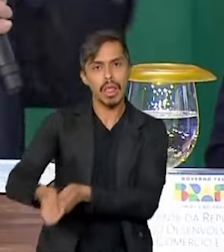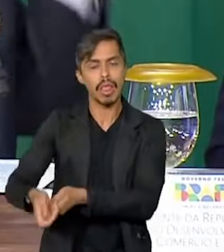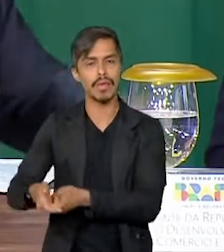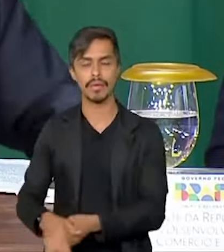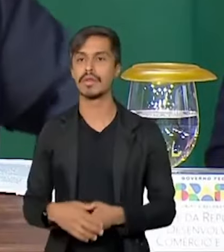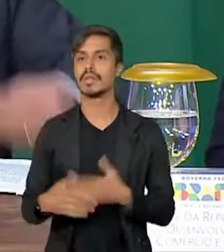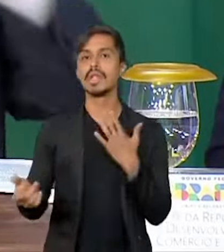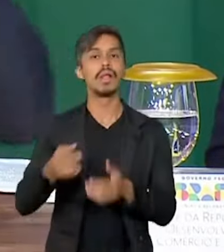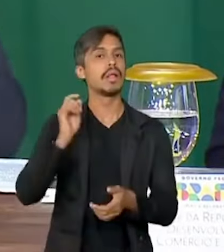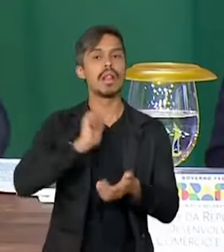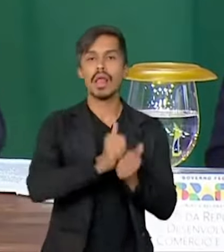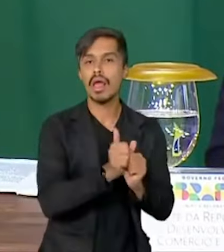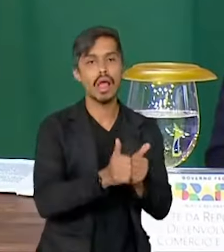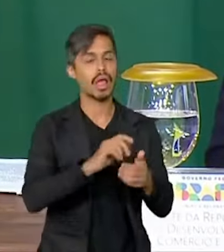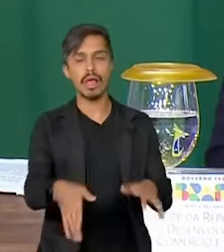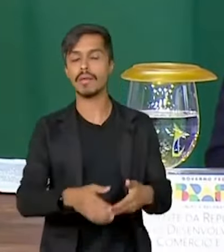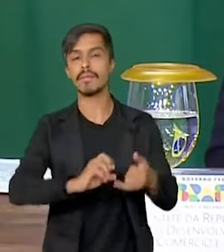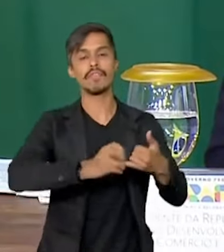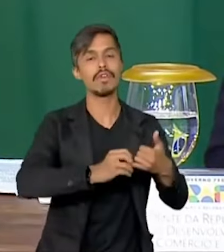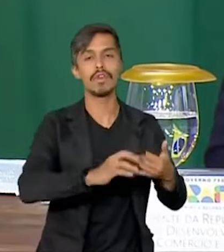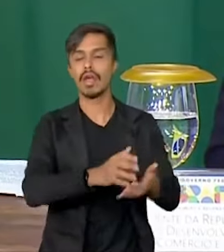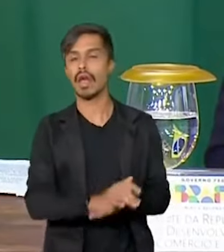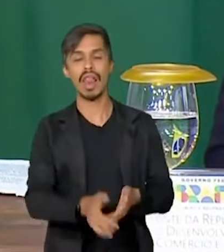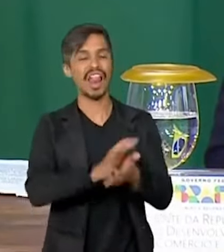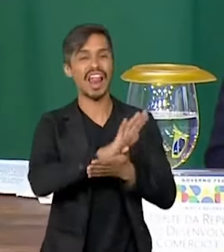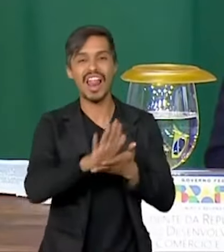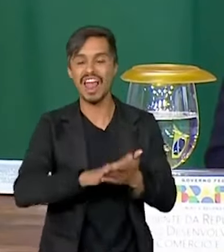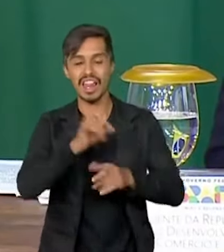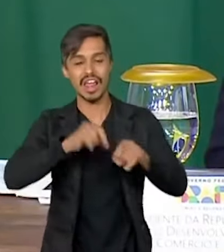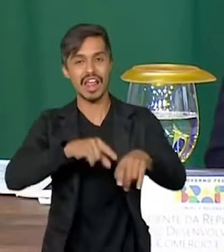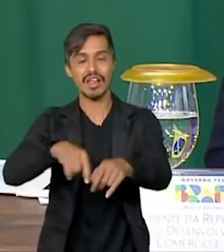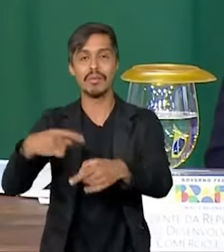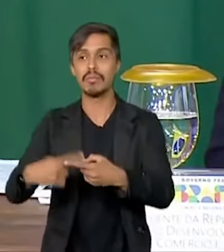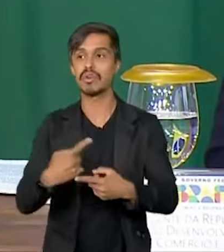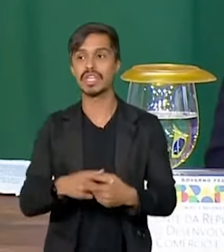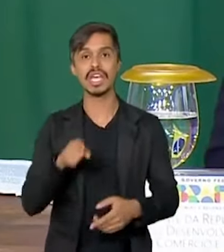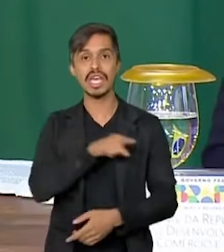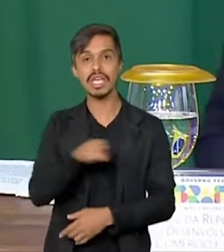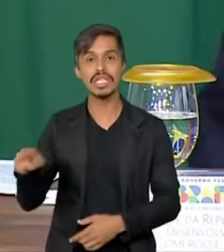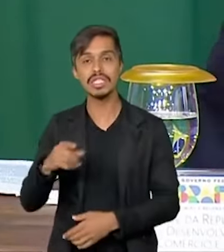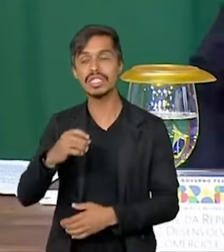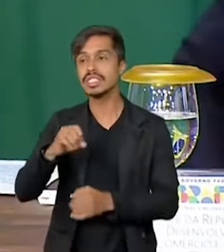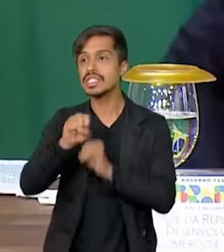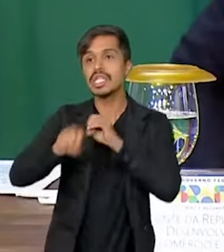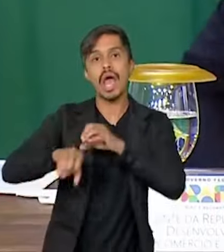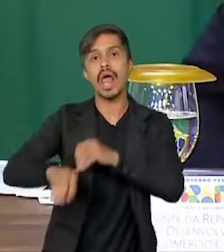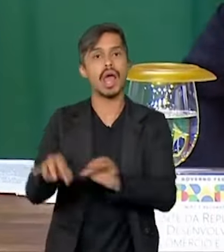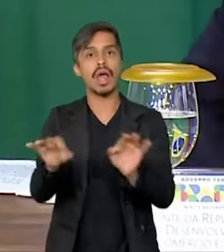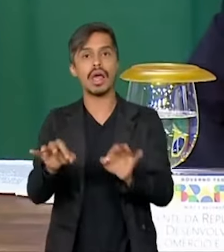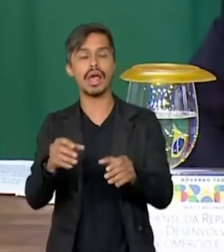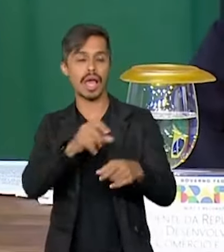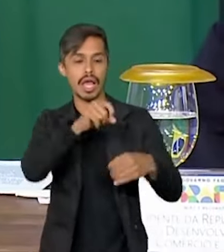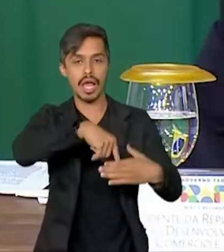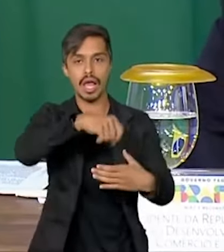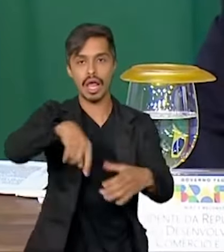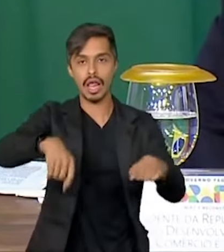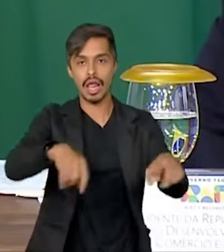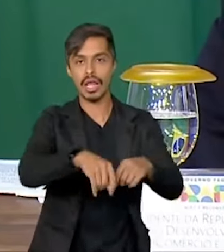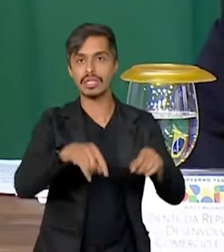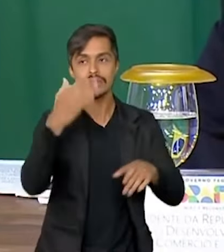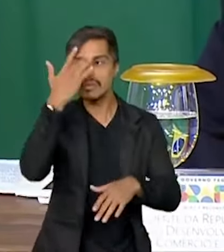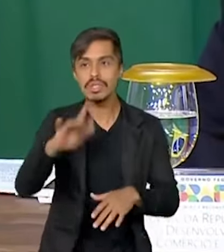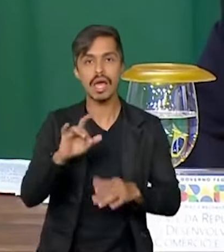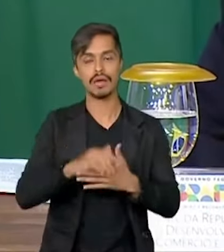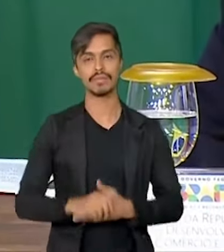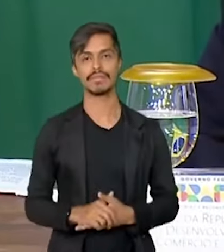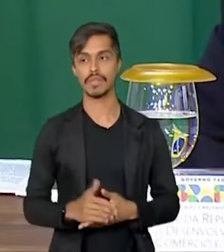milho, não plantam arroz, não plantam feijão, não plantam nada, porque a eles não foi educado eles plantar isso. E